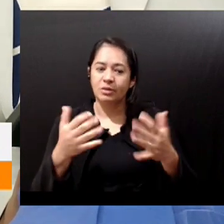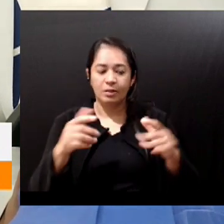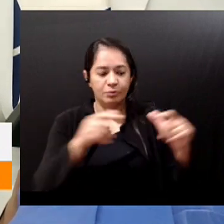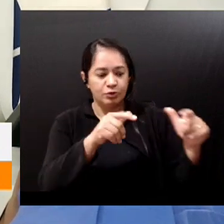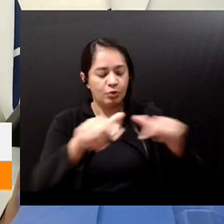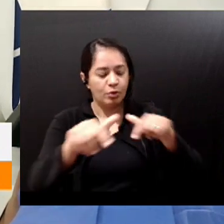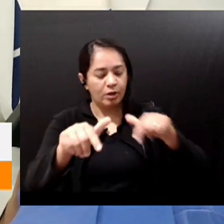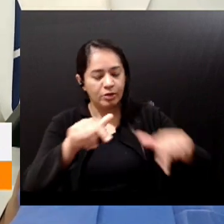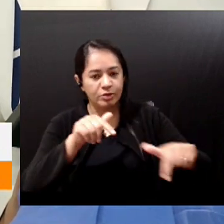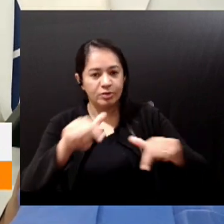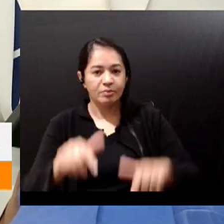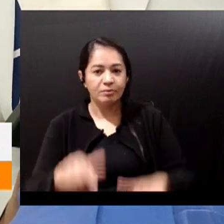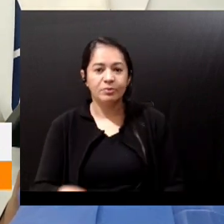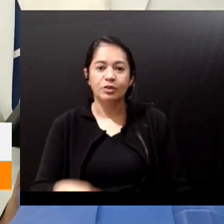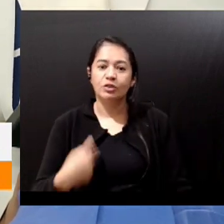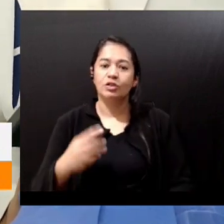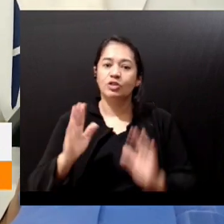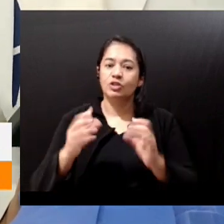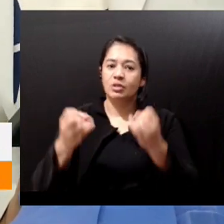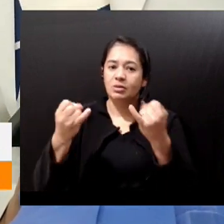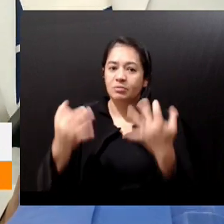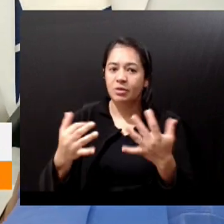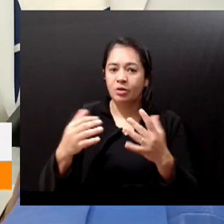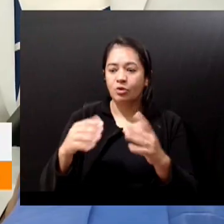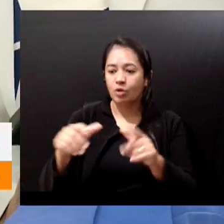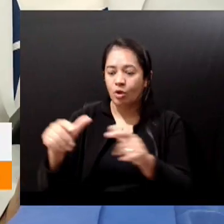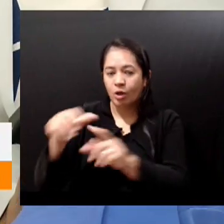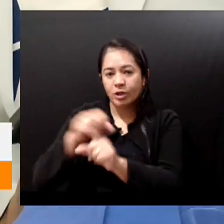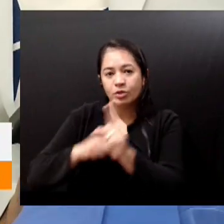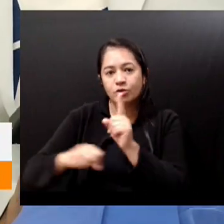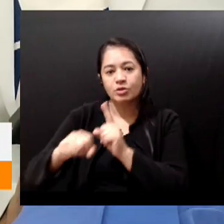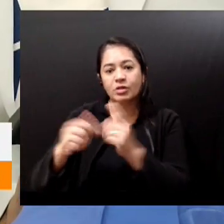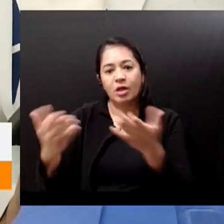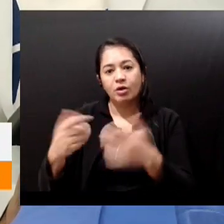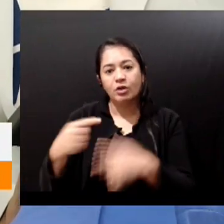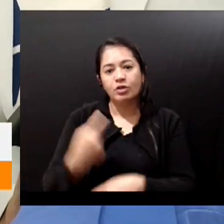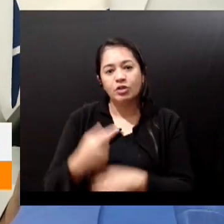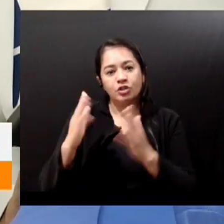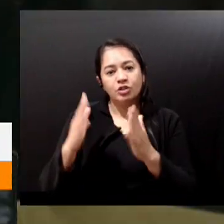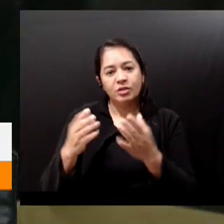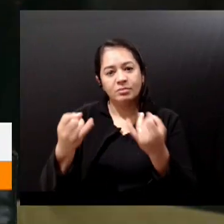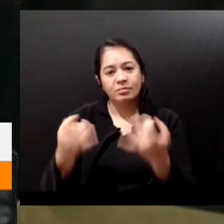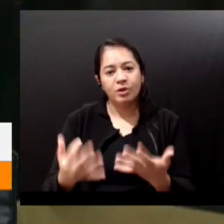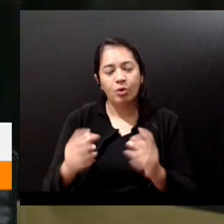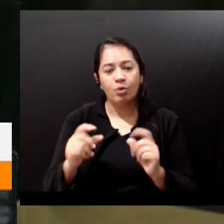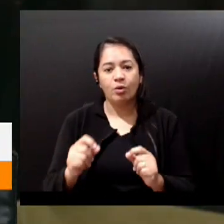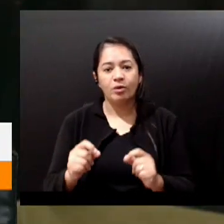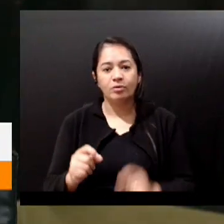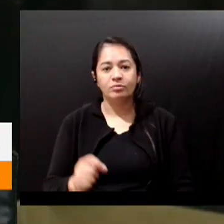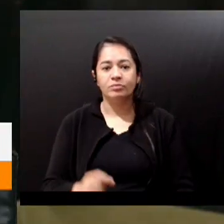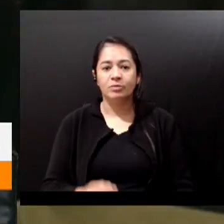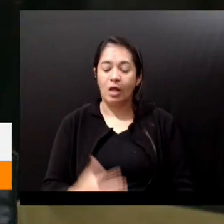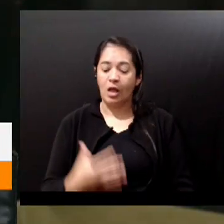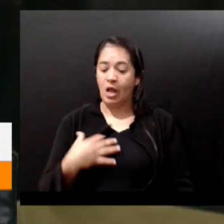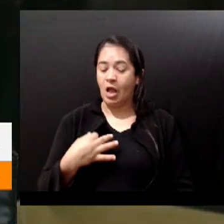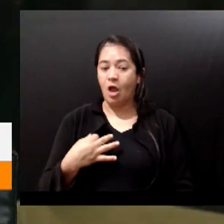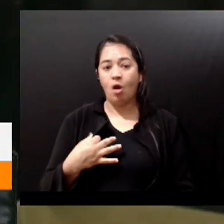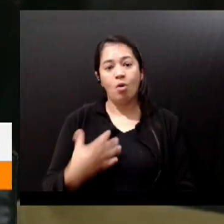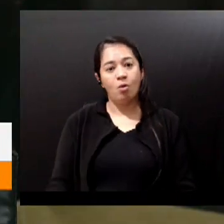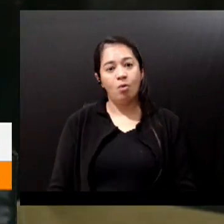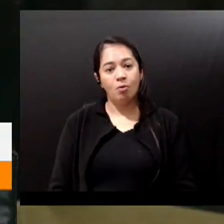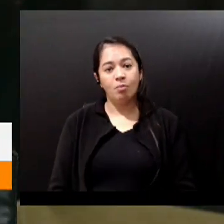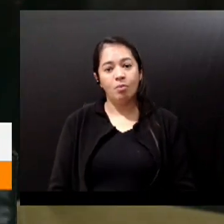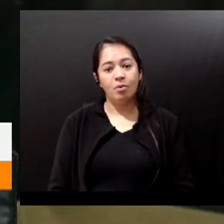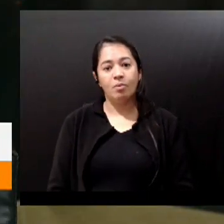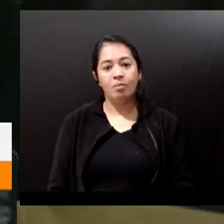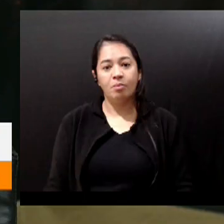falou sobre ambiente social e agora a gente até colocou a questão, da vestimenta, né, da Uhum. roupa, porque é o nosso comportamento,